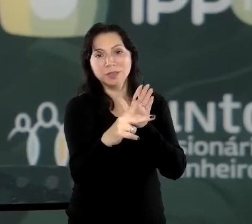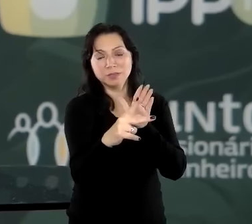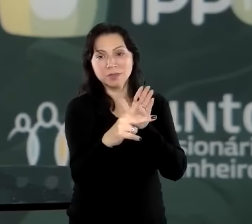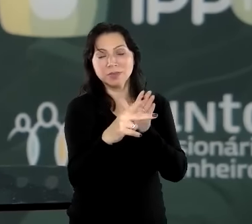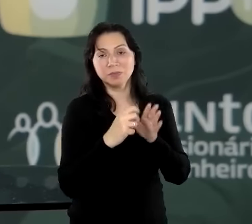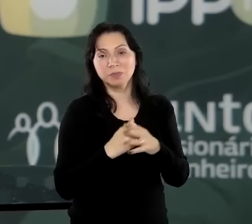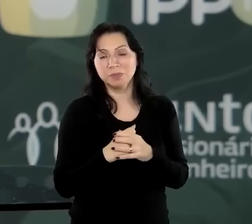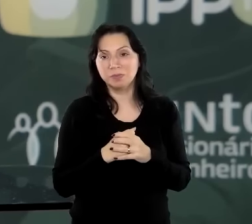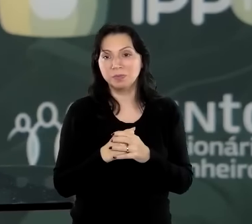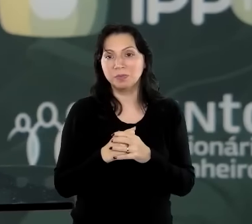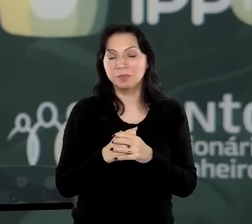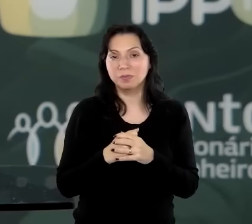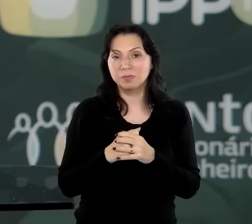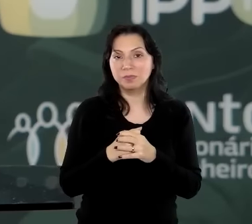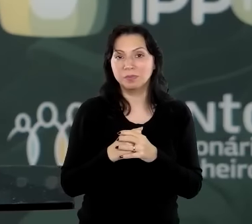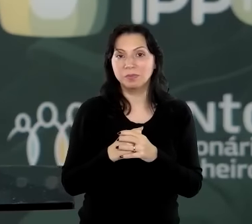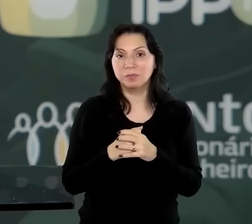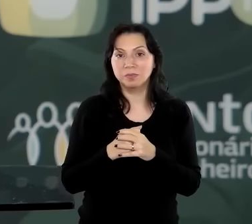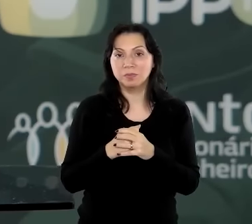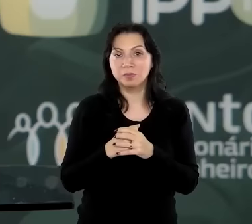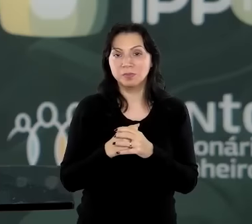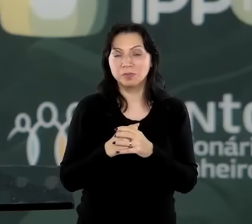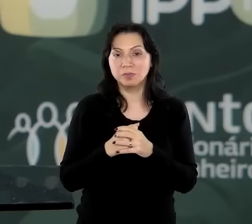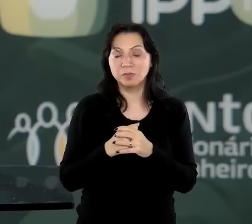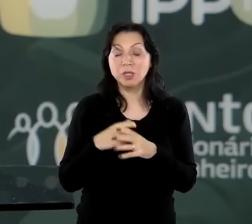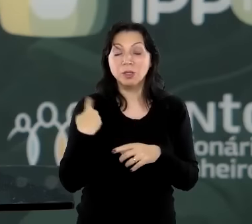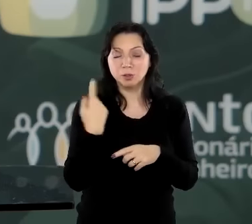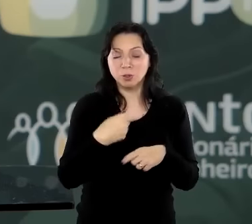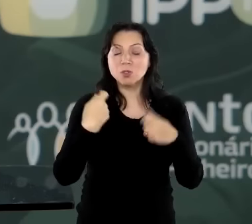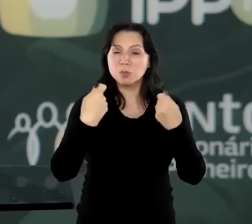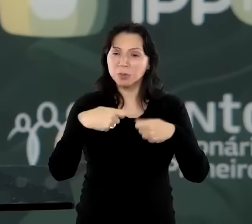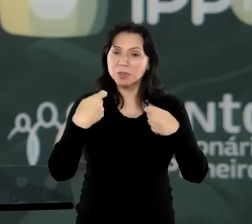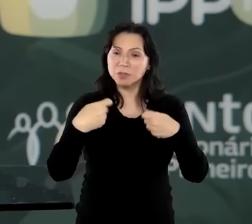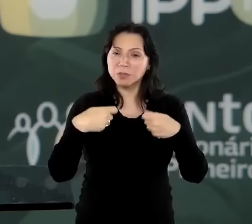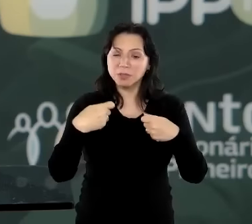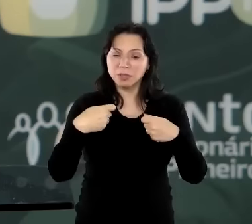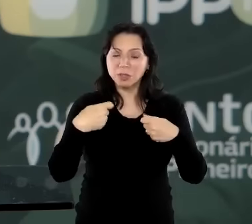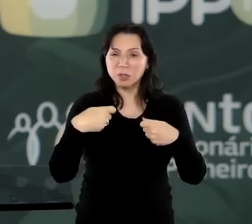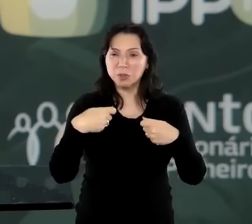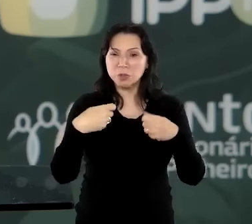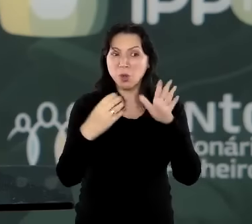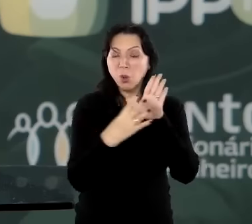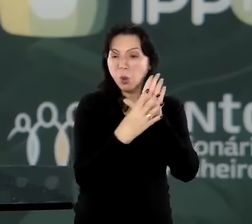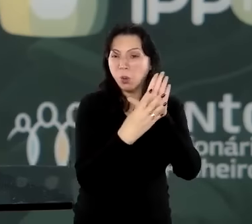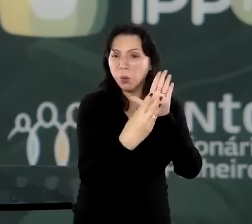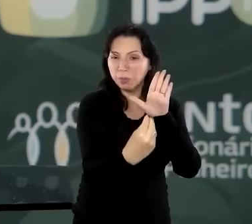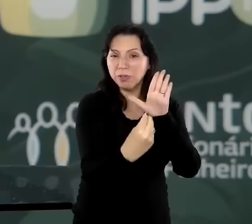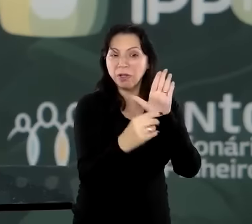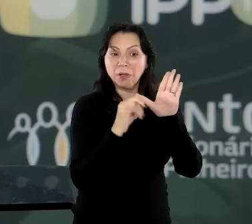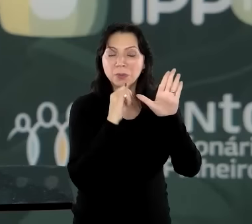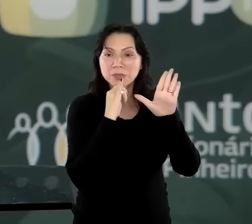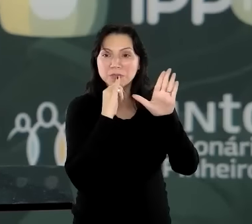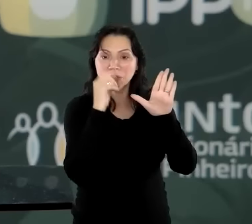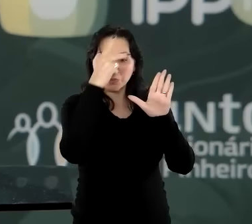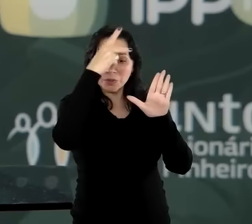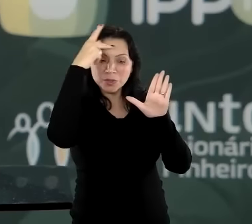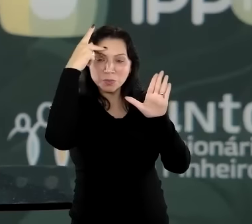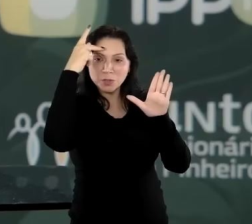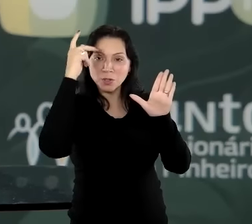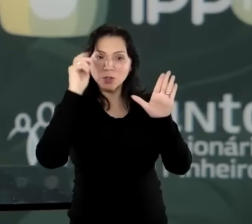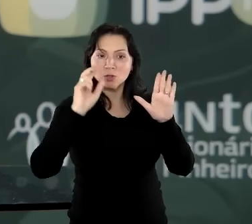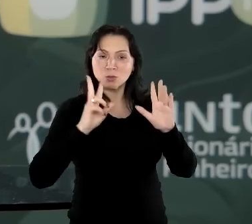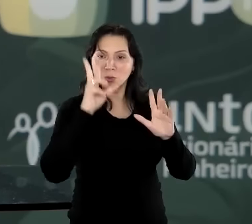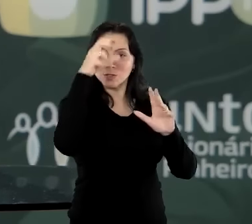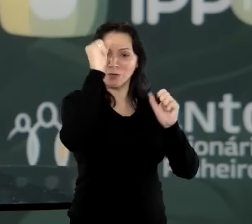dos gigantes. Nós só chegamos aqui porque irmãos trouxeram a igreja até aqui.